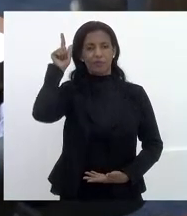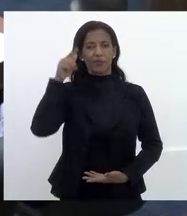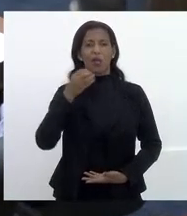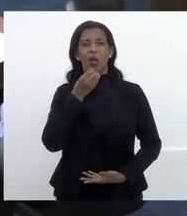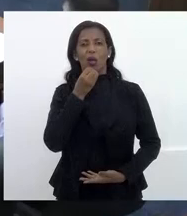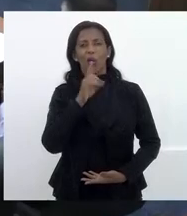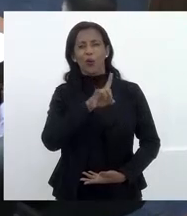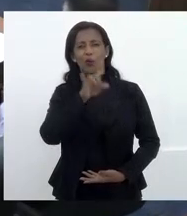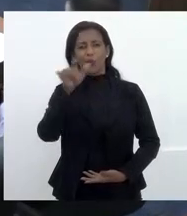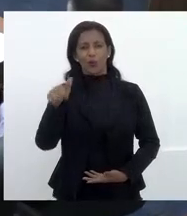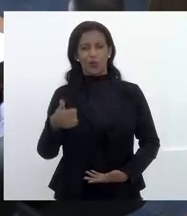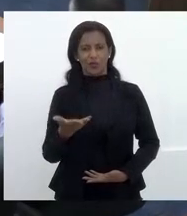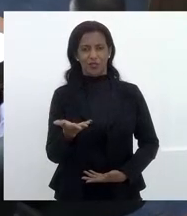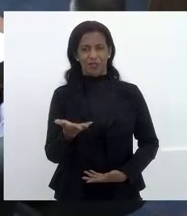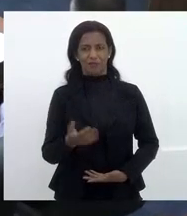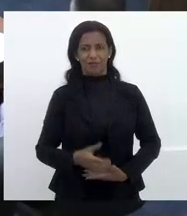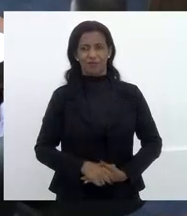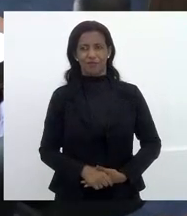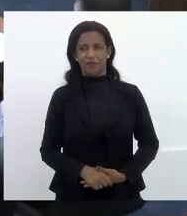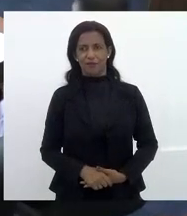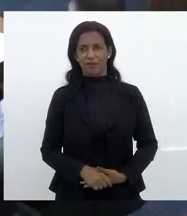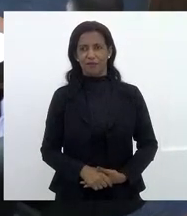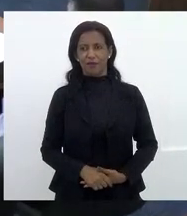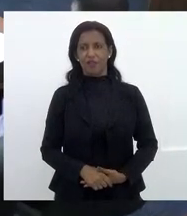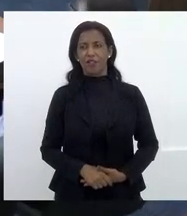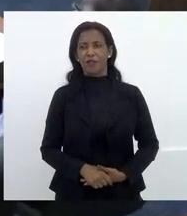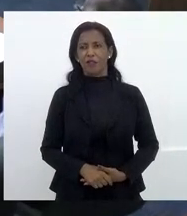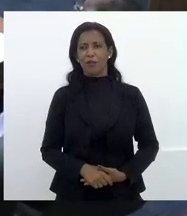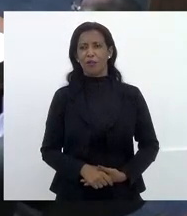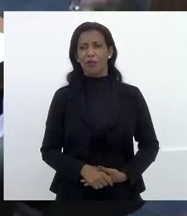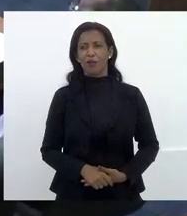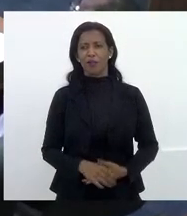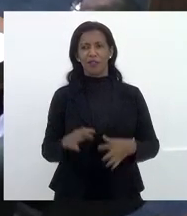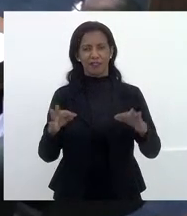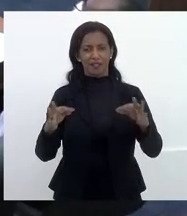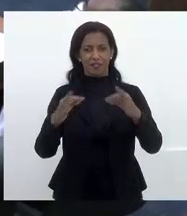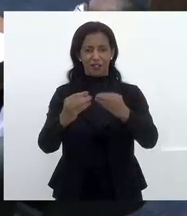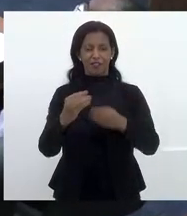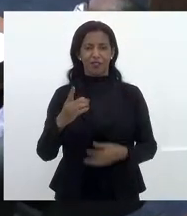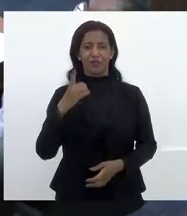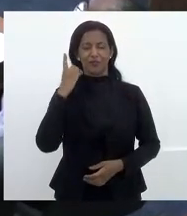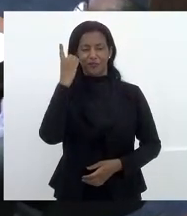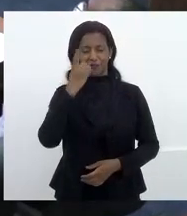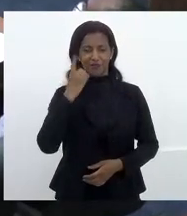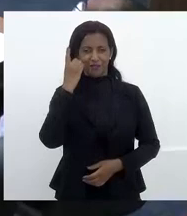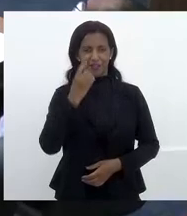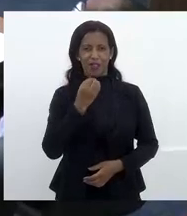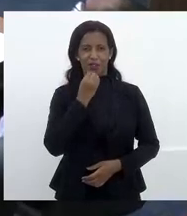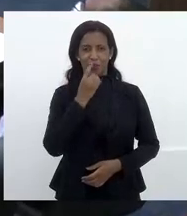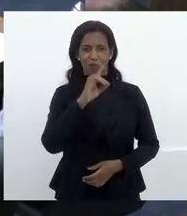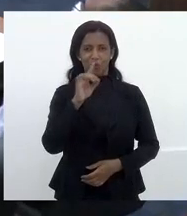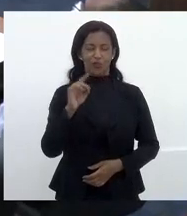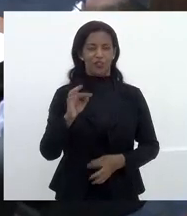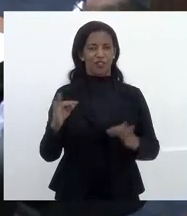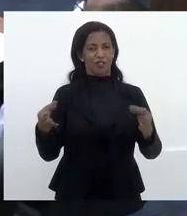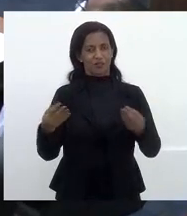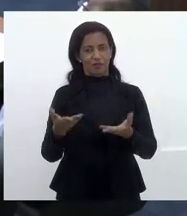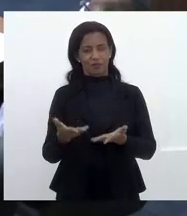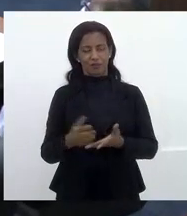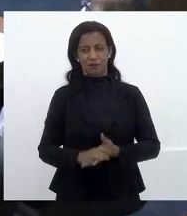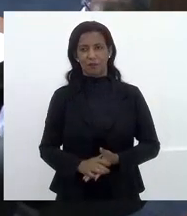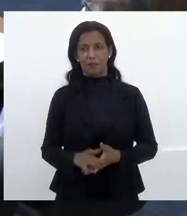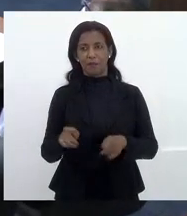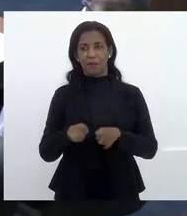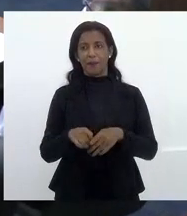dia e as senhoras e senhores deputados Bom dia a todas todos